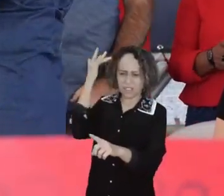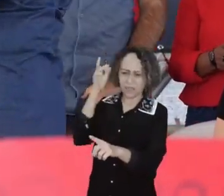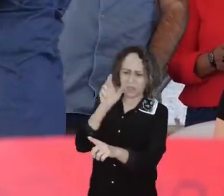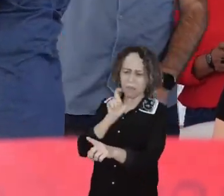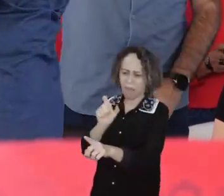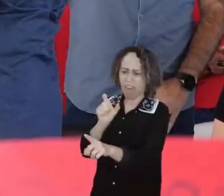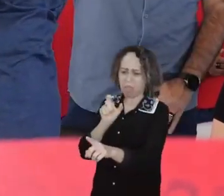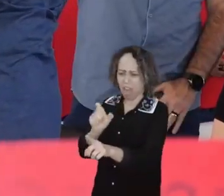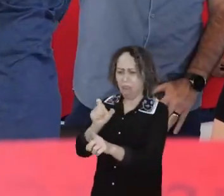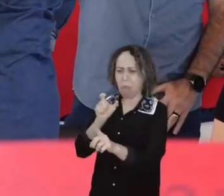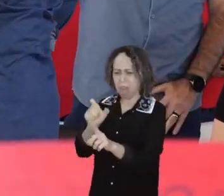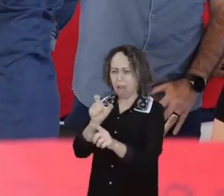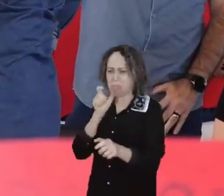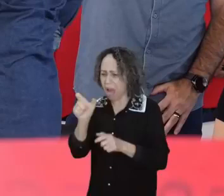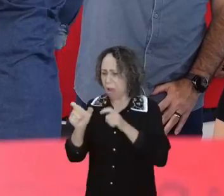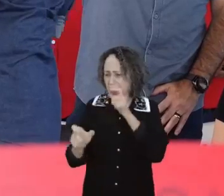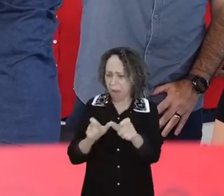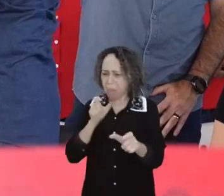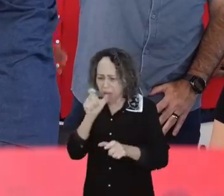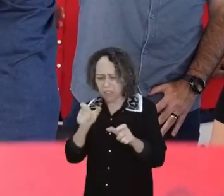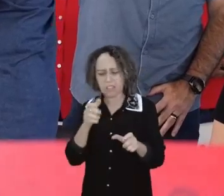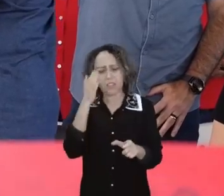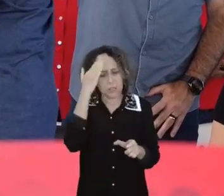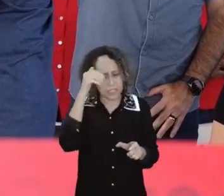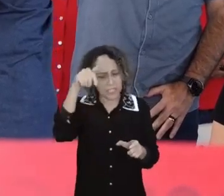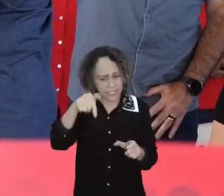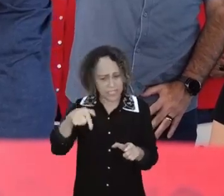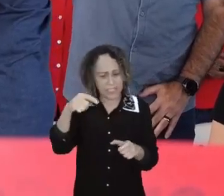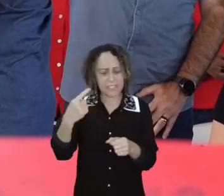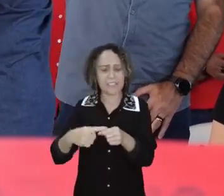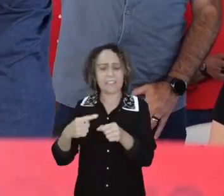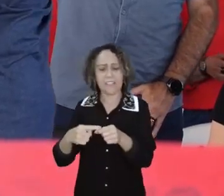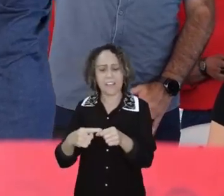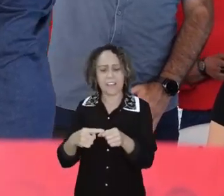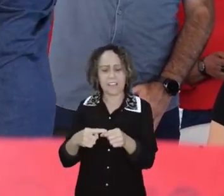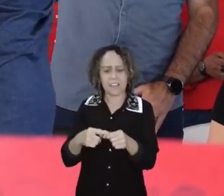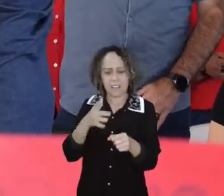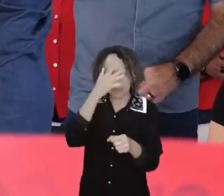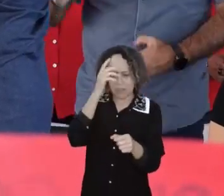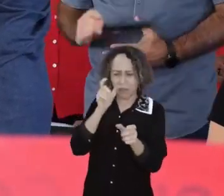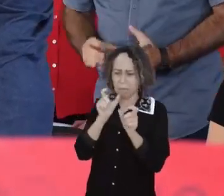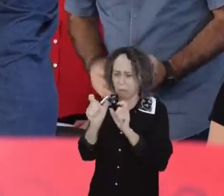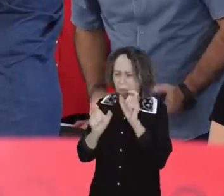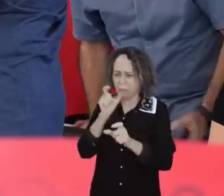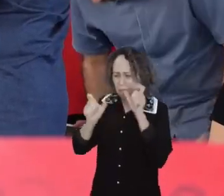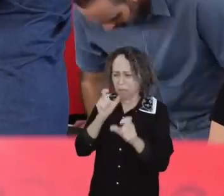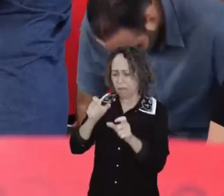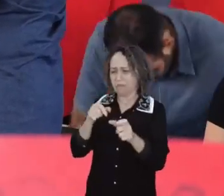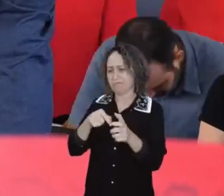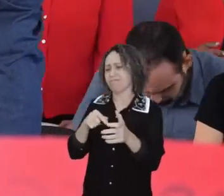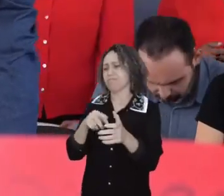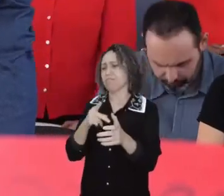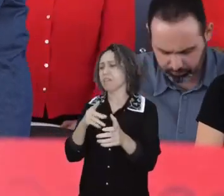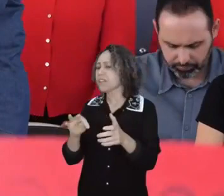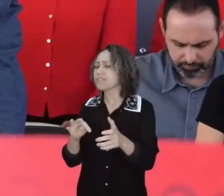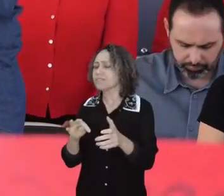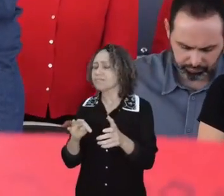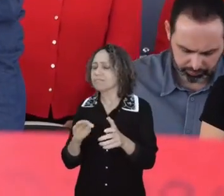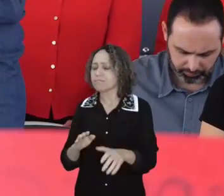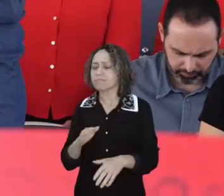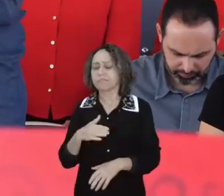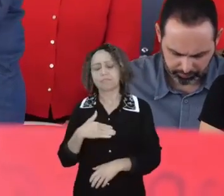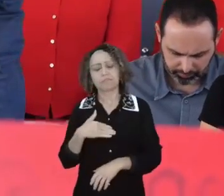cidade. Eu recebia muitas informações. O povo está xingando a Marília. Chama